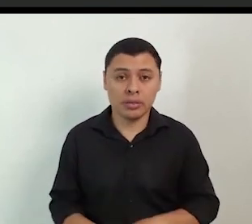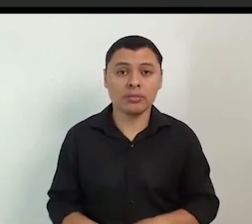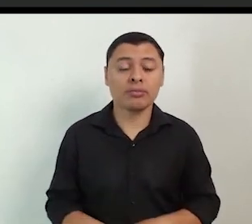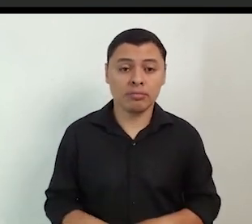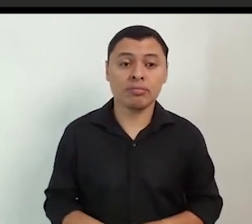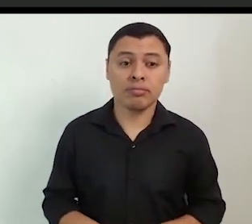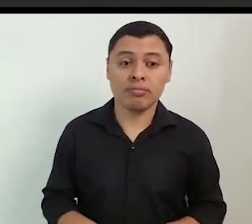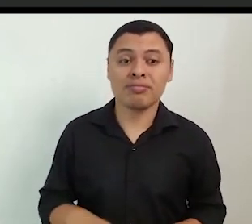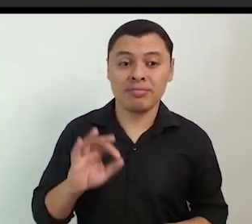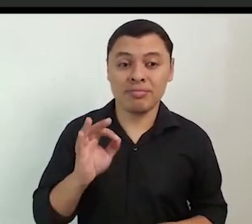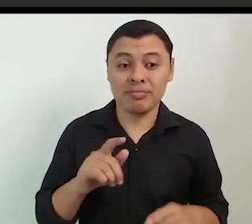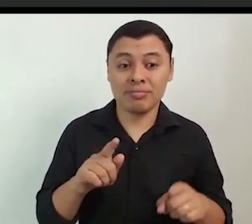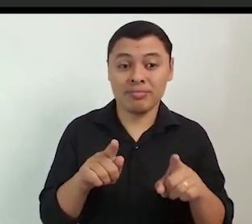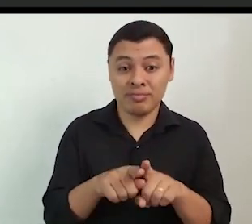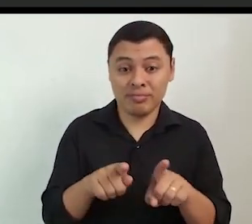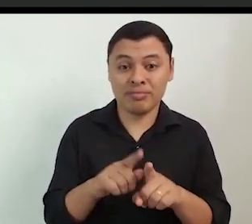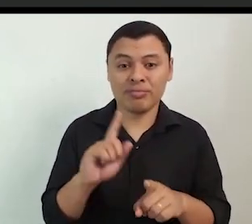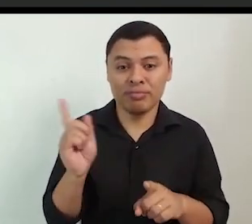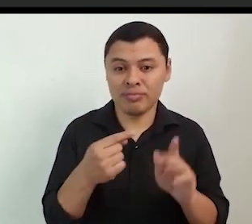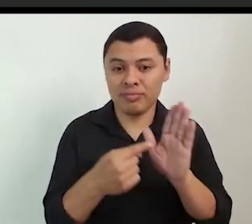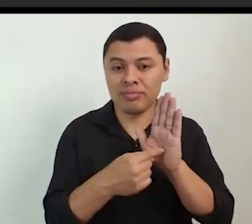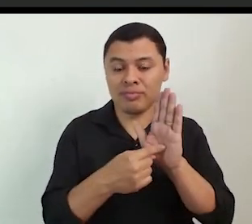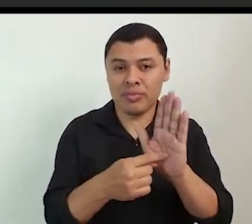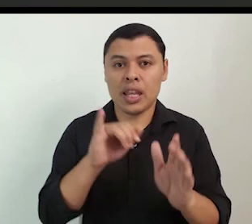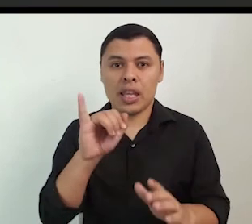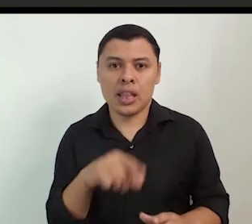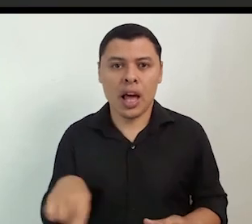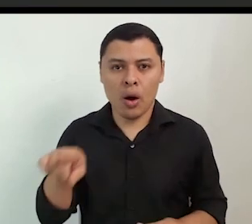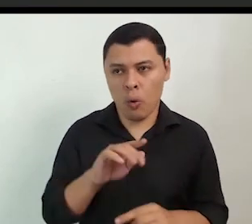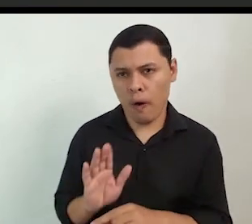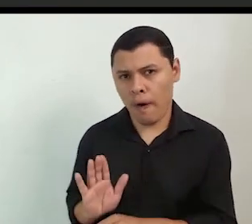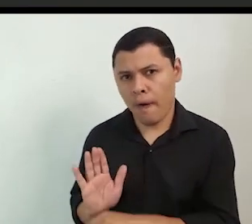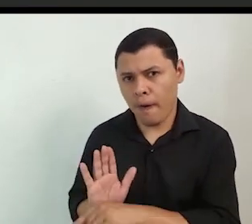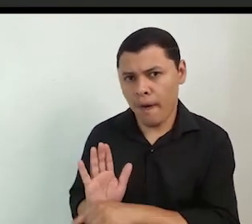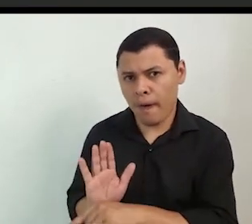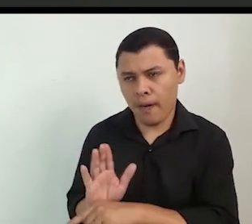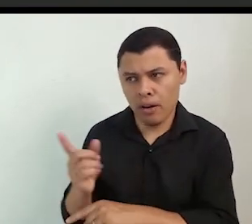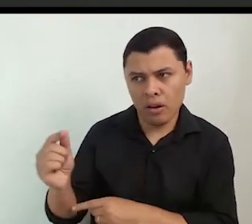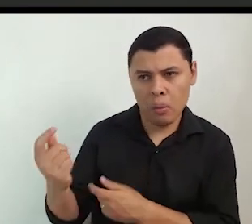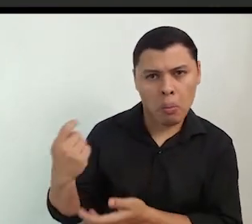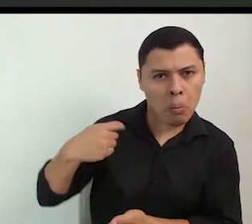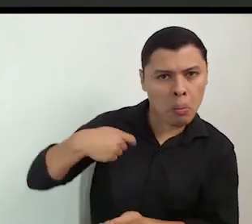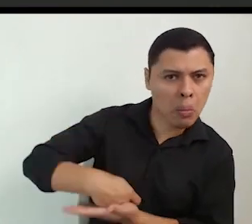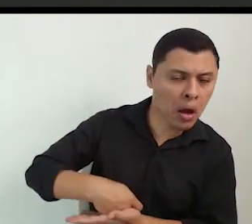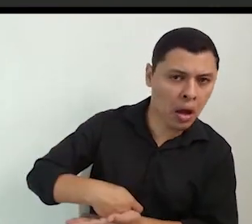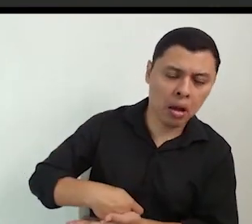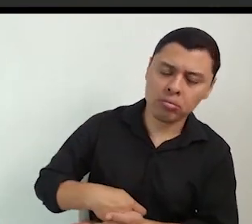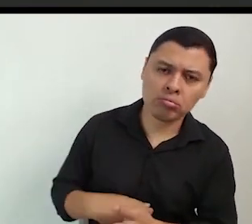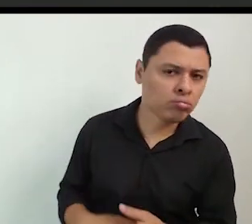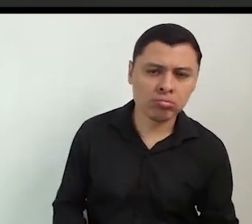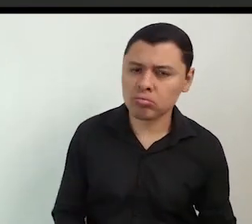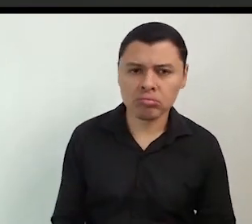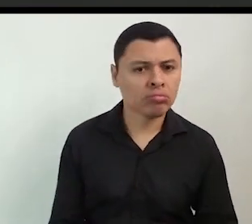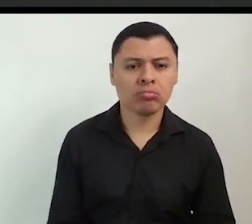Bem, porque a gente resolveu trazer o Itaú, não porque nós sejamos patrocinados por eles, não por eles, nada disso, mas